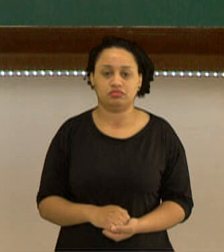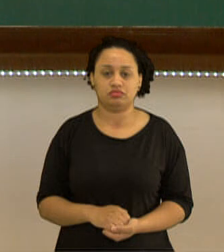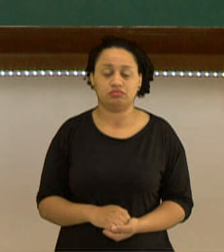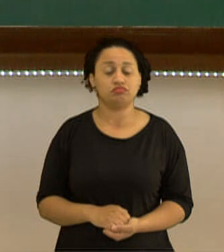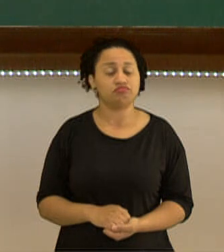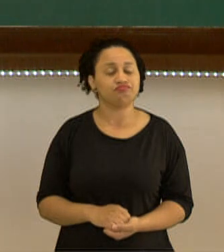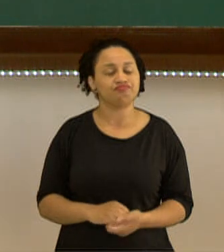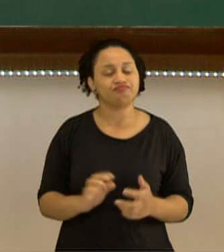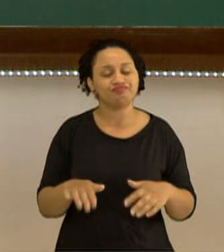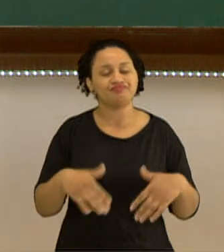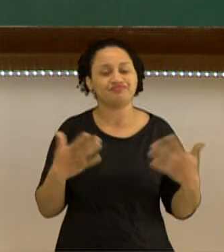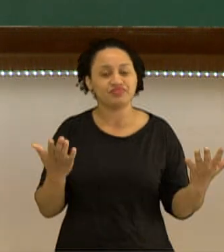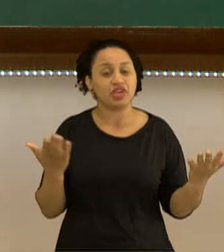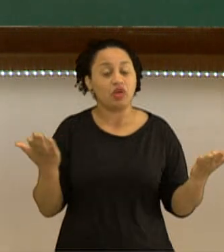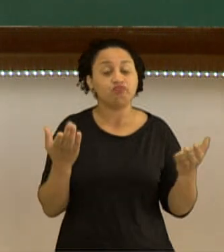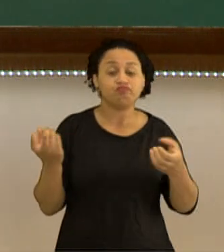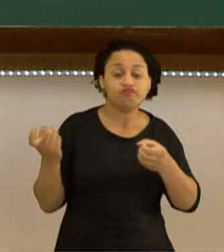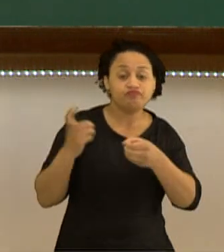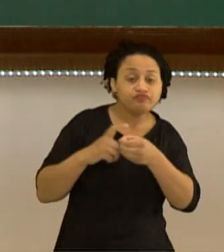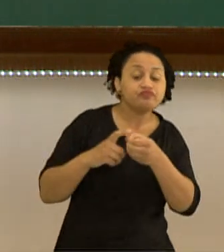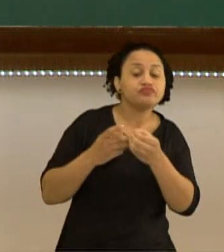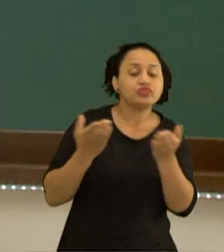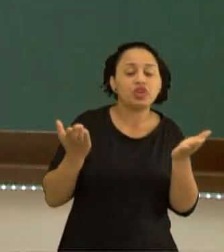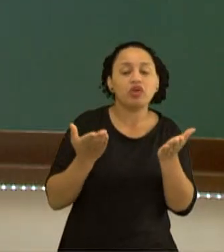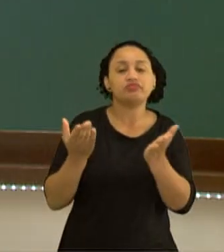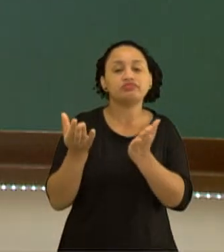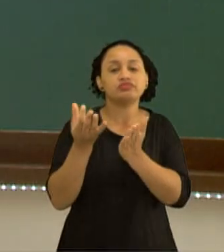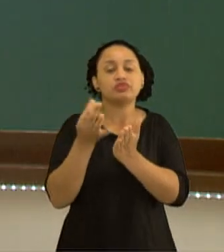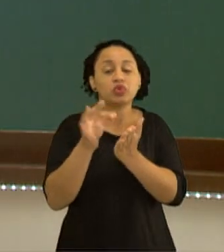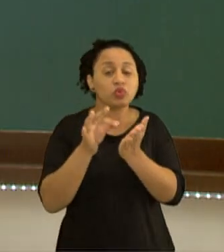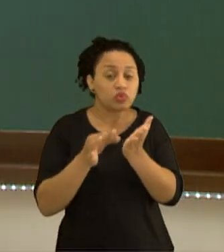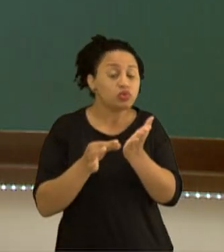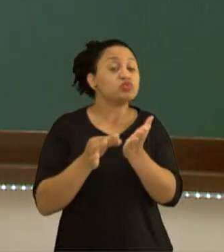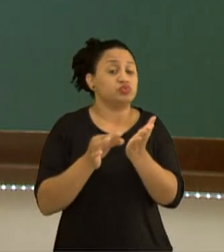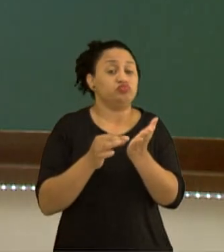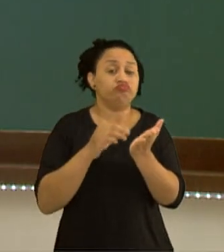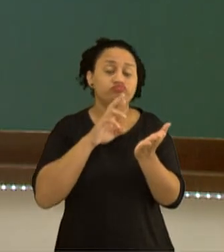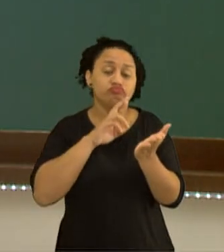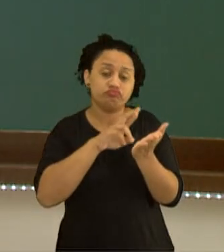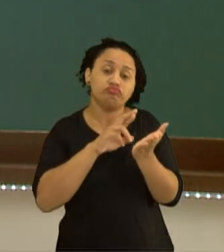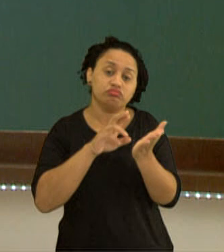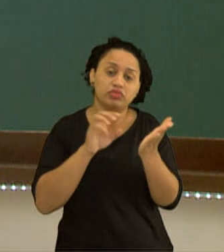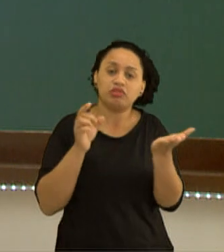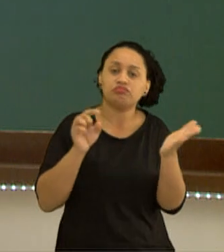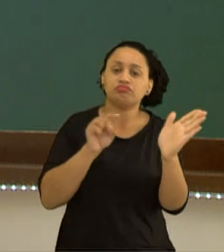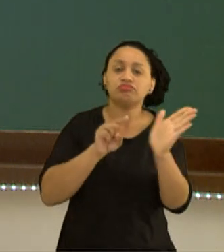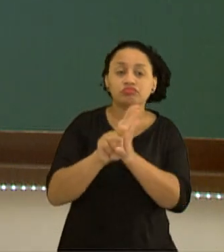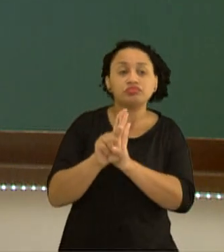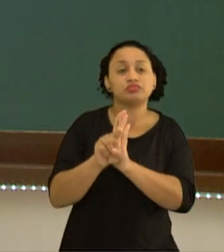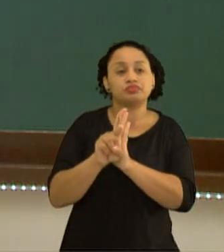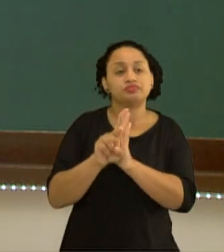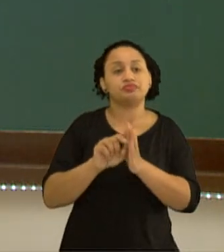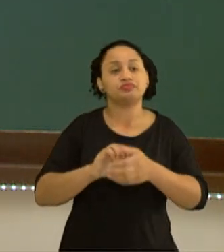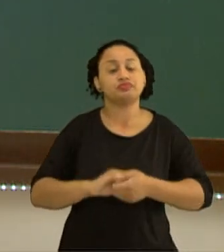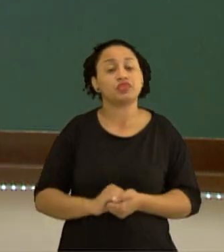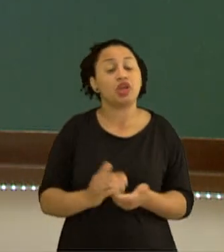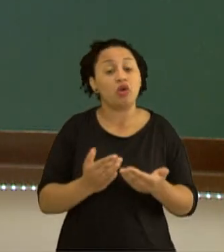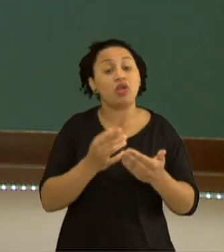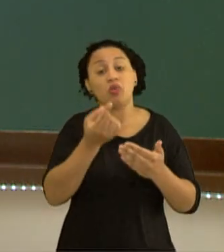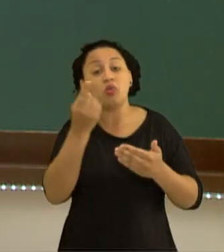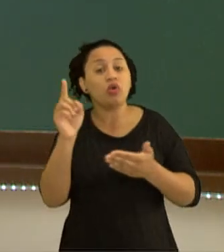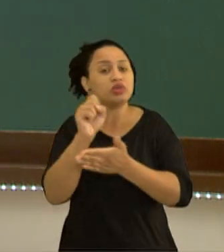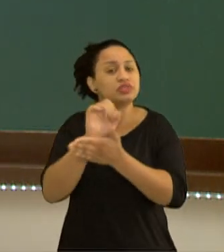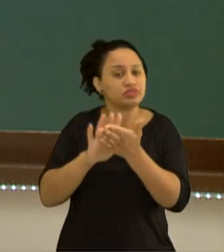Muito bem, alunos, estamos de volta e vamos dar sequência respondendo essa pergunta com mais uma atividade aqui. Então,